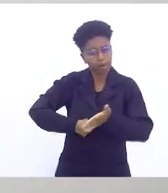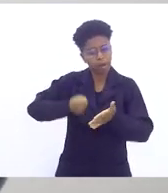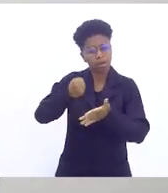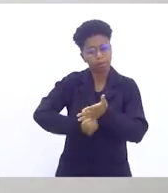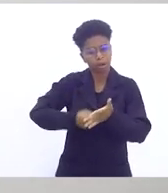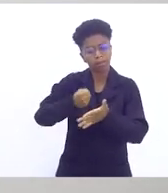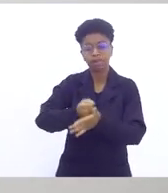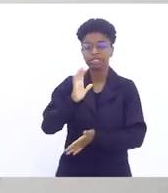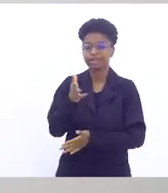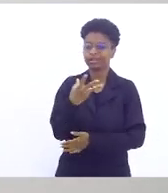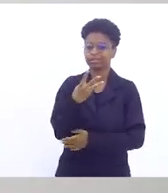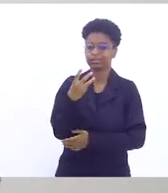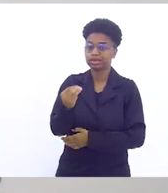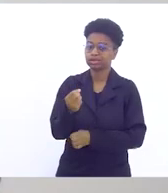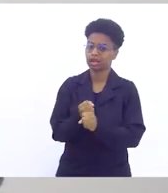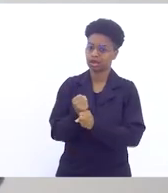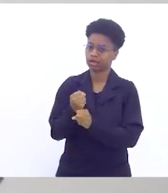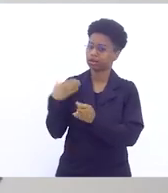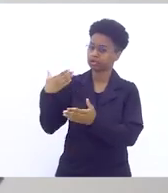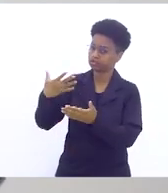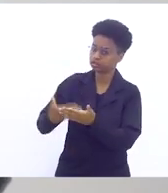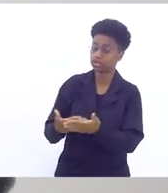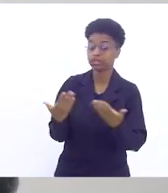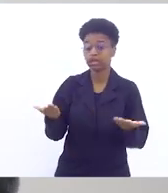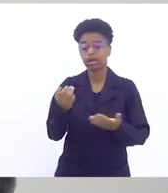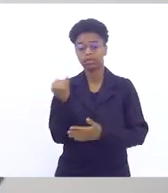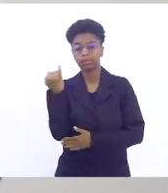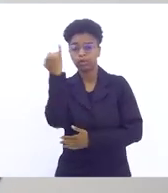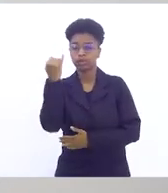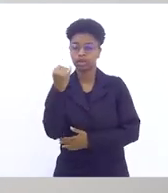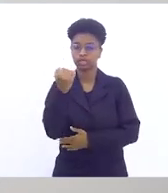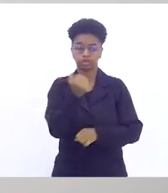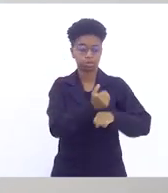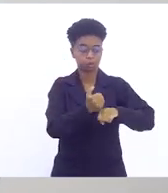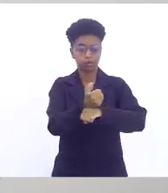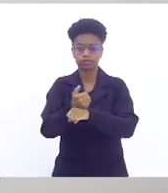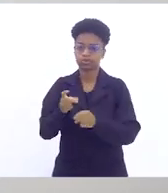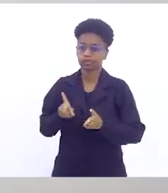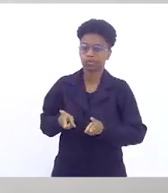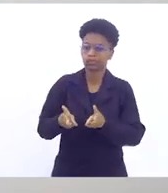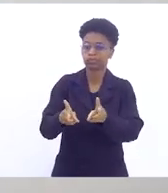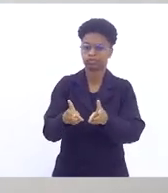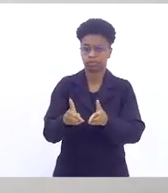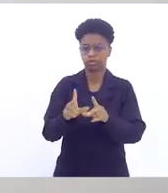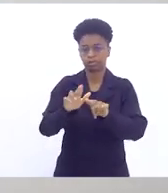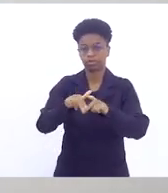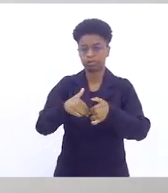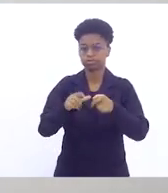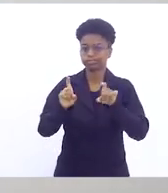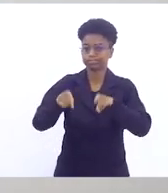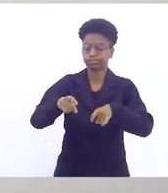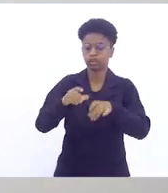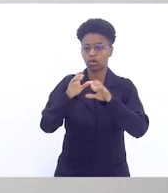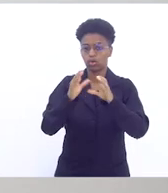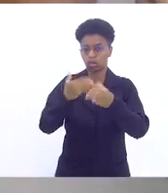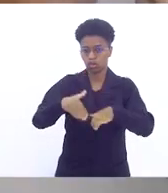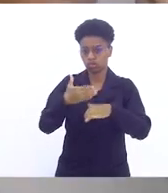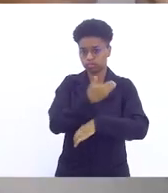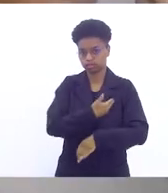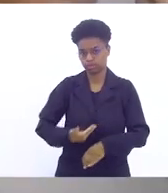há 30 anos e é muito importante a continuidade desses profissionais através do concurso público eu agradeço a vocês